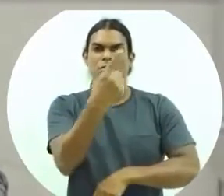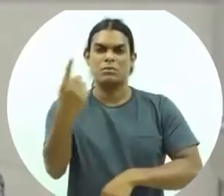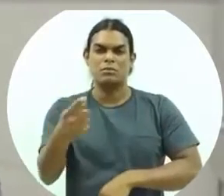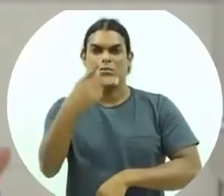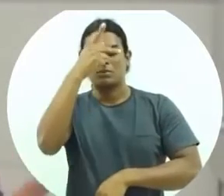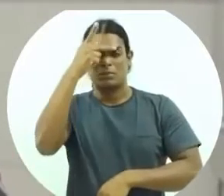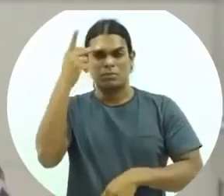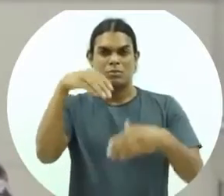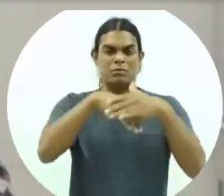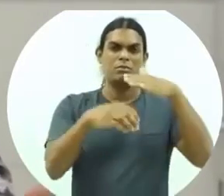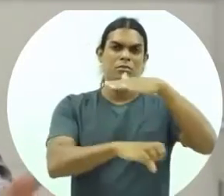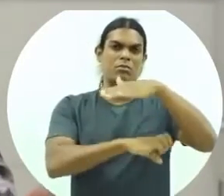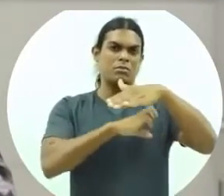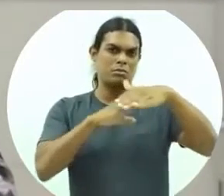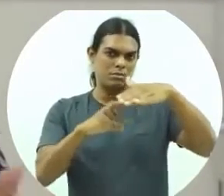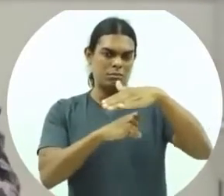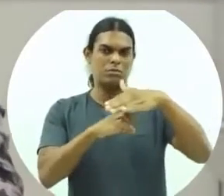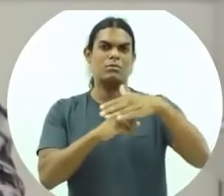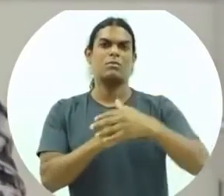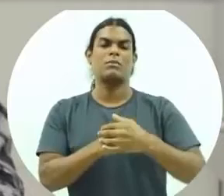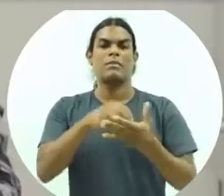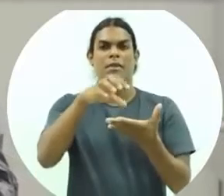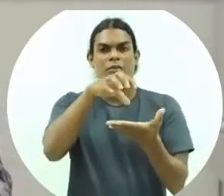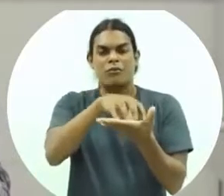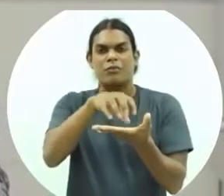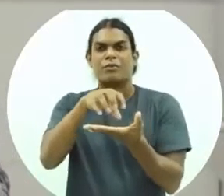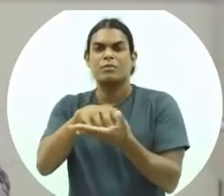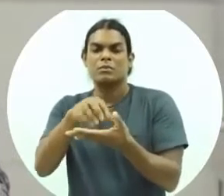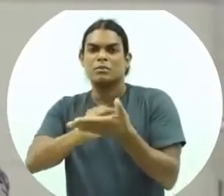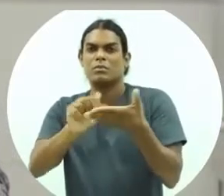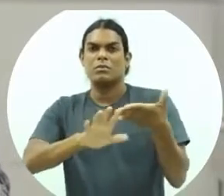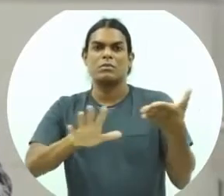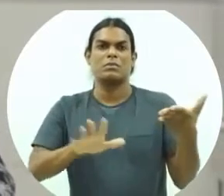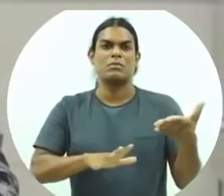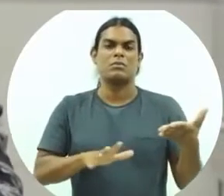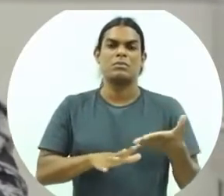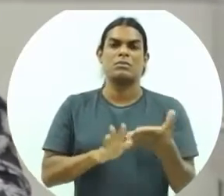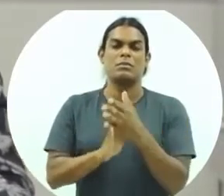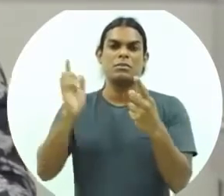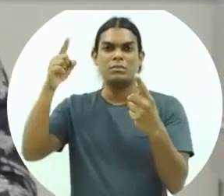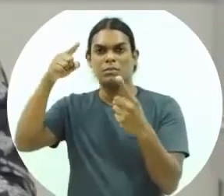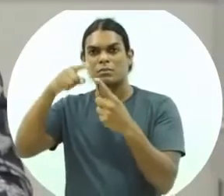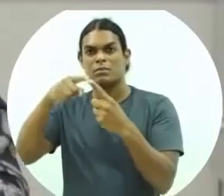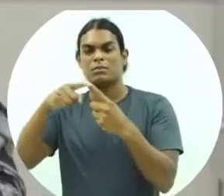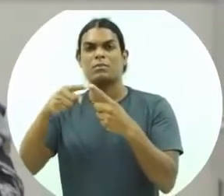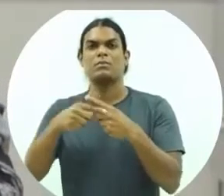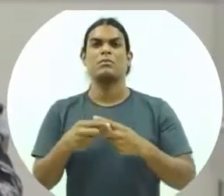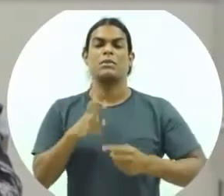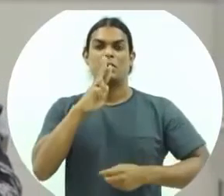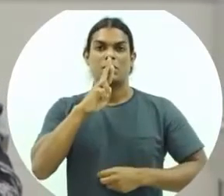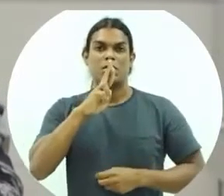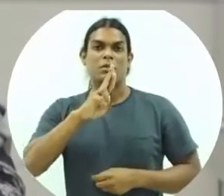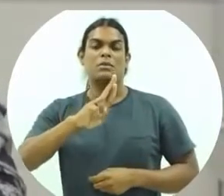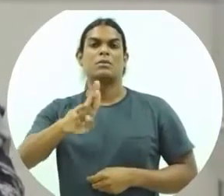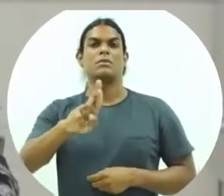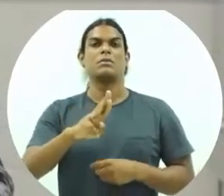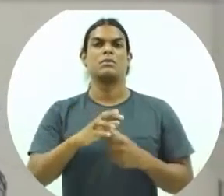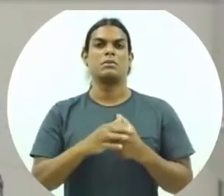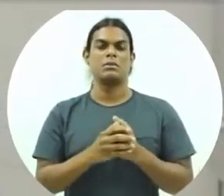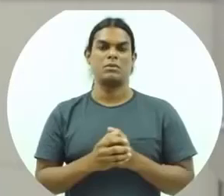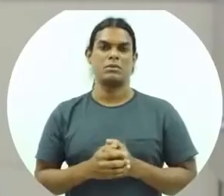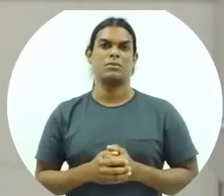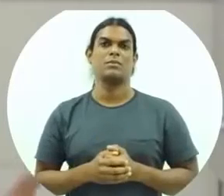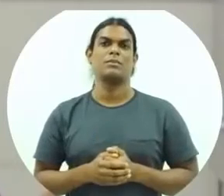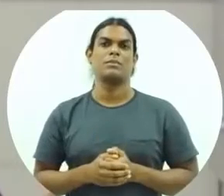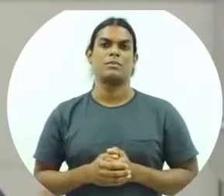pessoa, em função de atividades que ela desempenha, das metas e resultados a serem alcançados, das competências